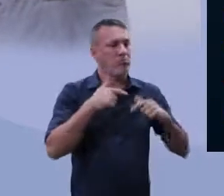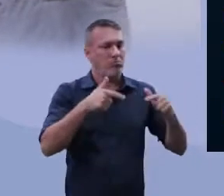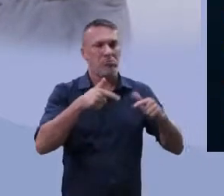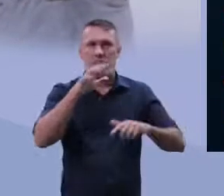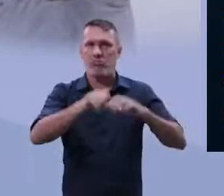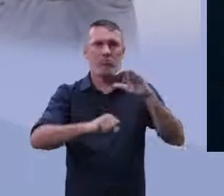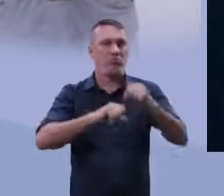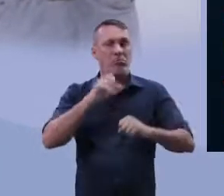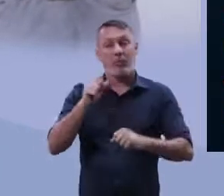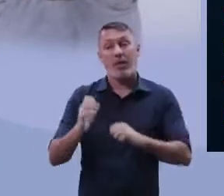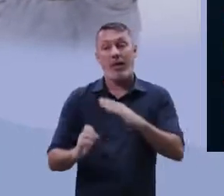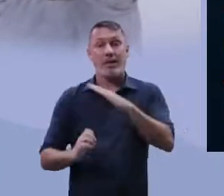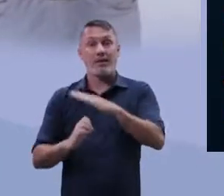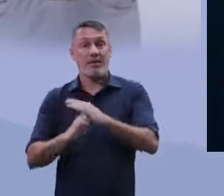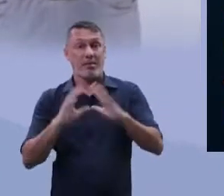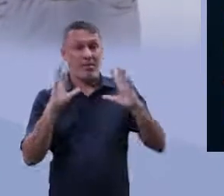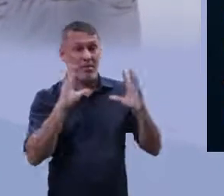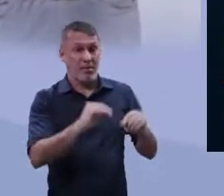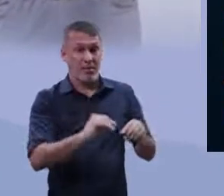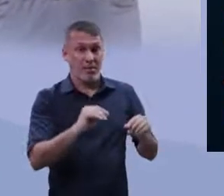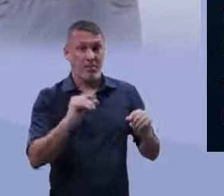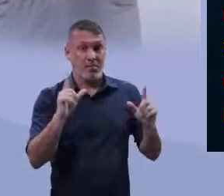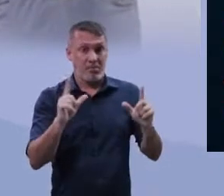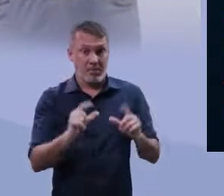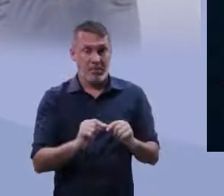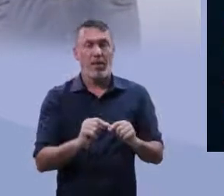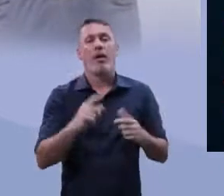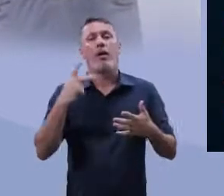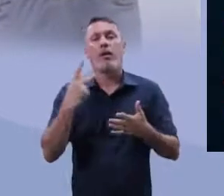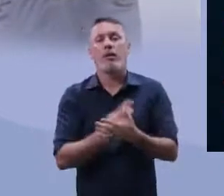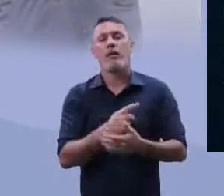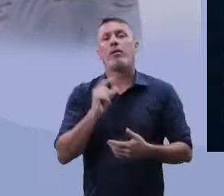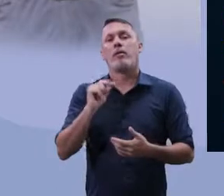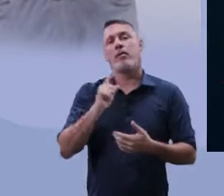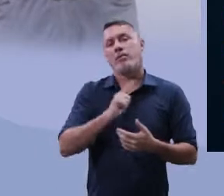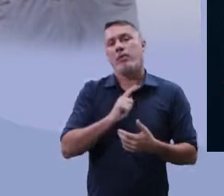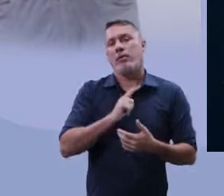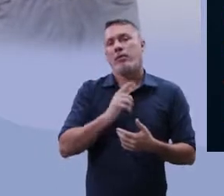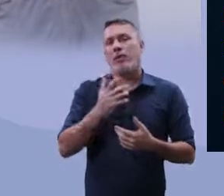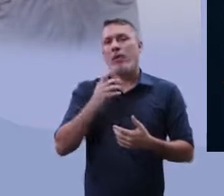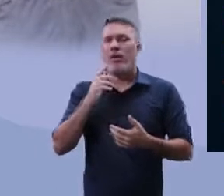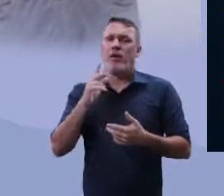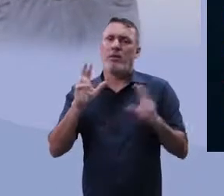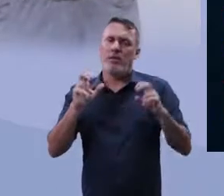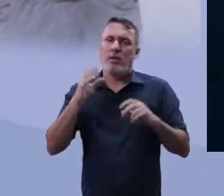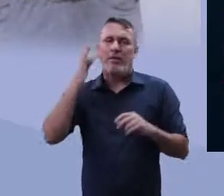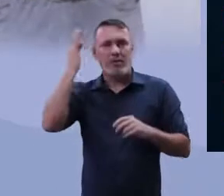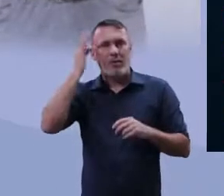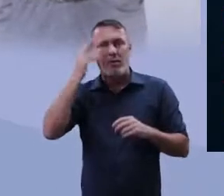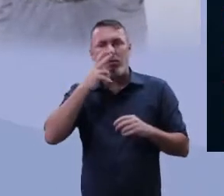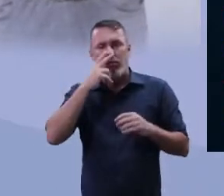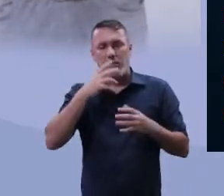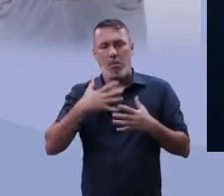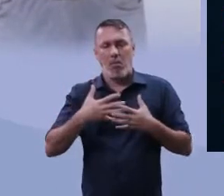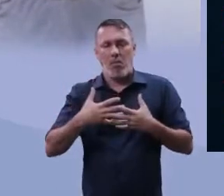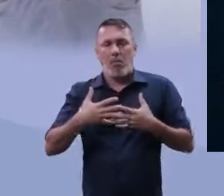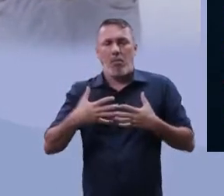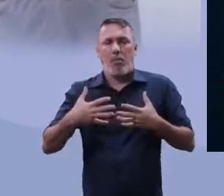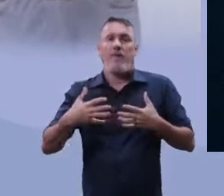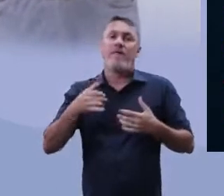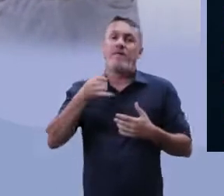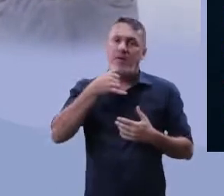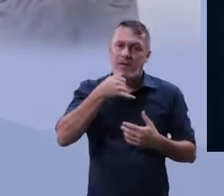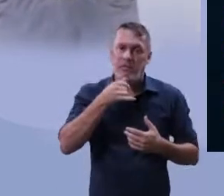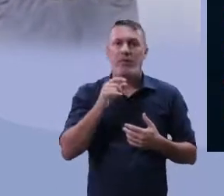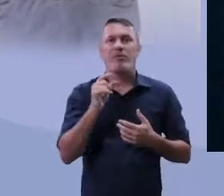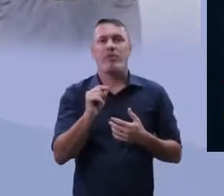é quando essa diminuição do poder do Estado gera um crescimento, né? Teoricamente falando, como se fosse uma